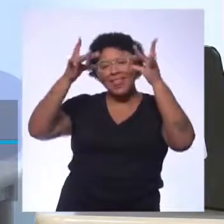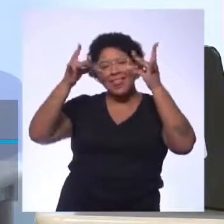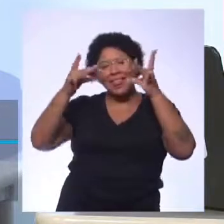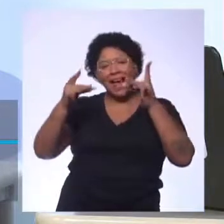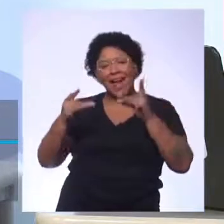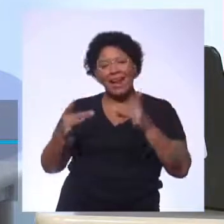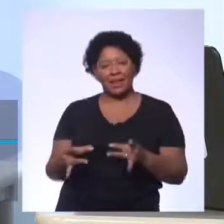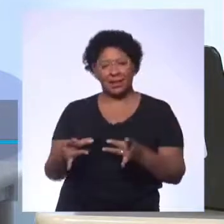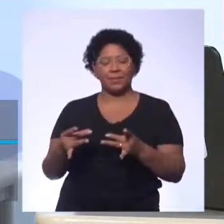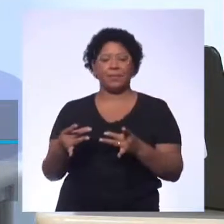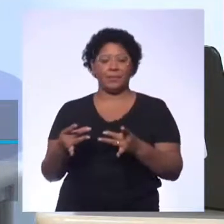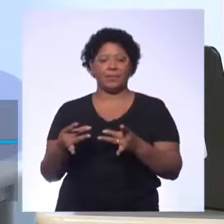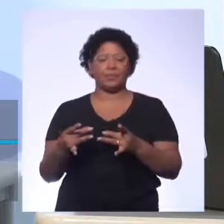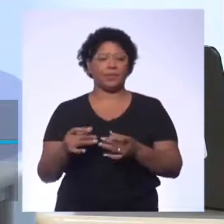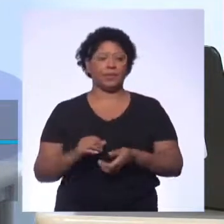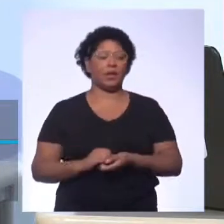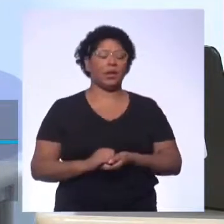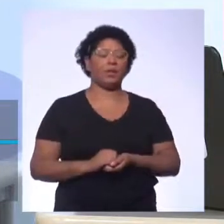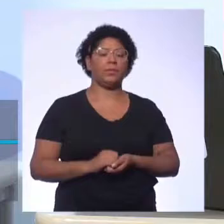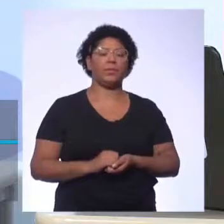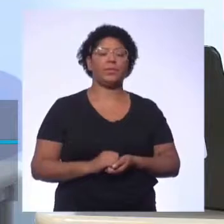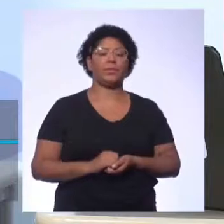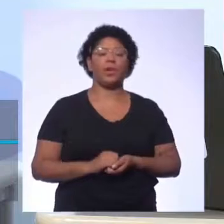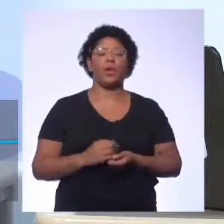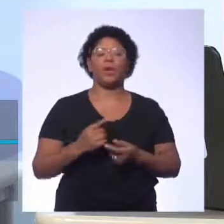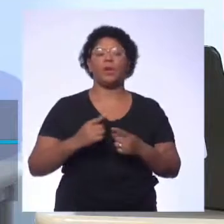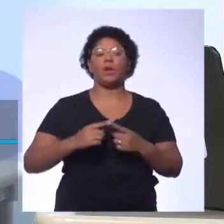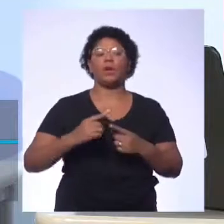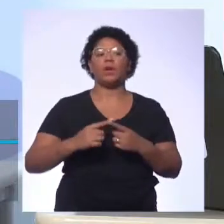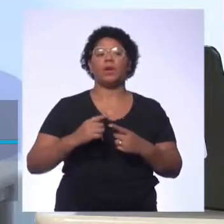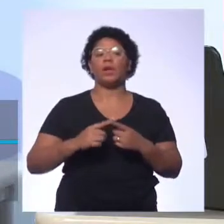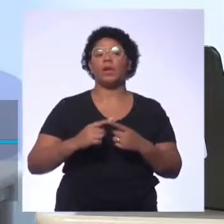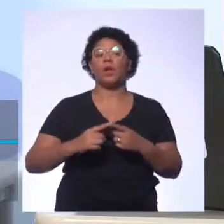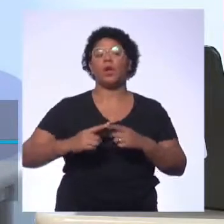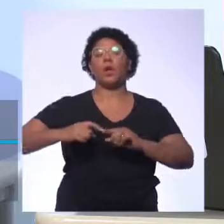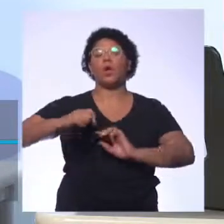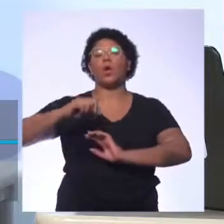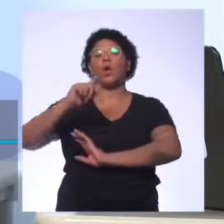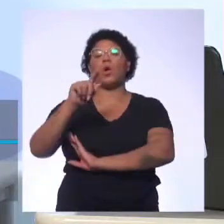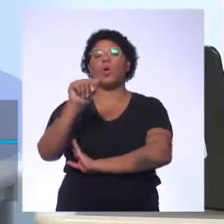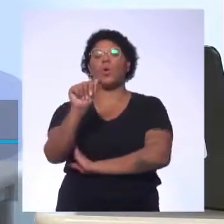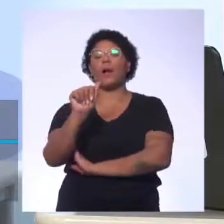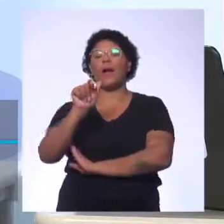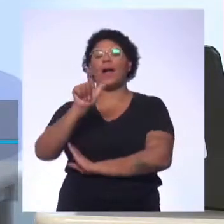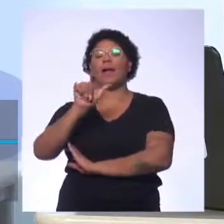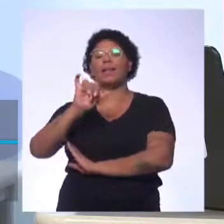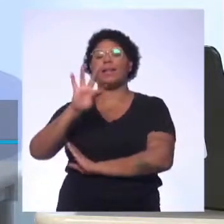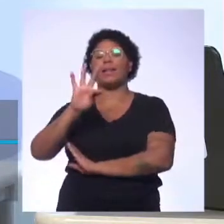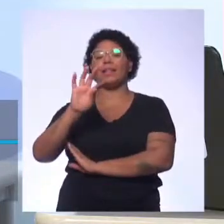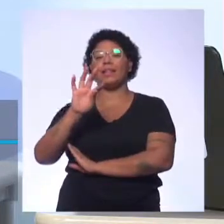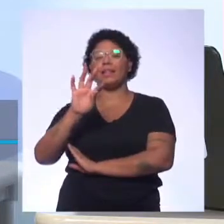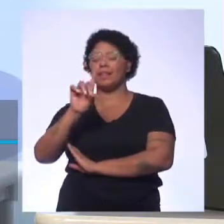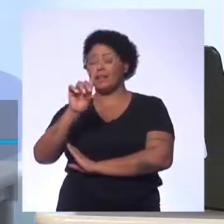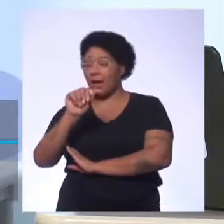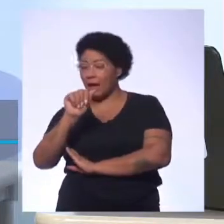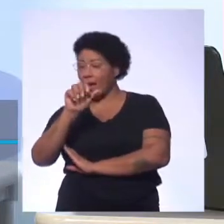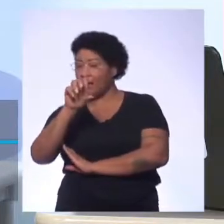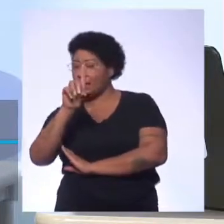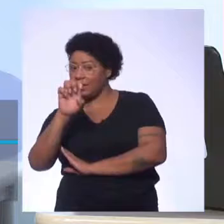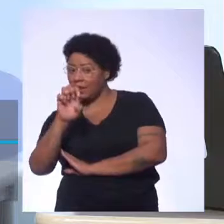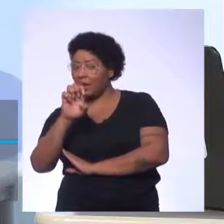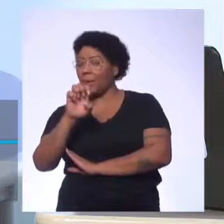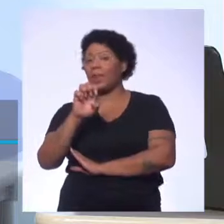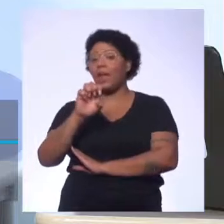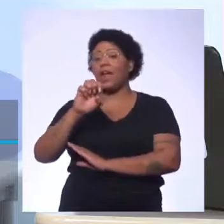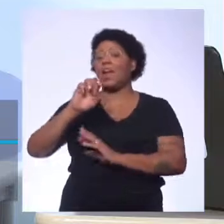palavra qualidade, alguns alunos confundem, pensam que como qualidade só tem coisas bonitas. Às vezes podemos falar sobre um objeto e